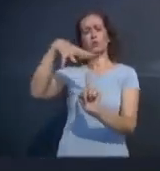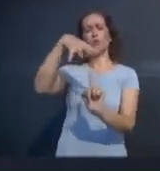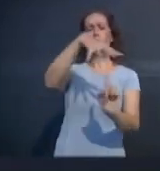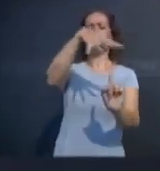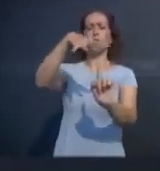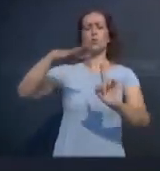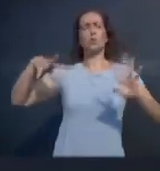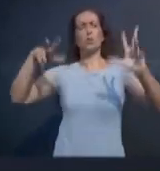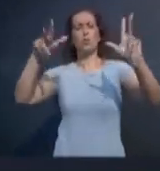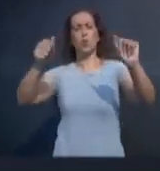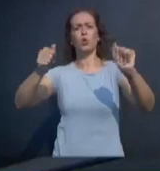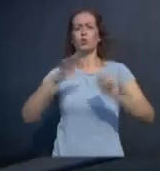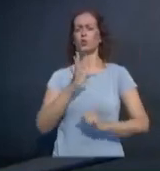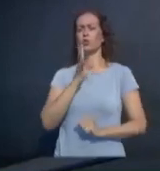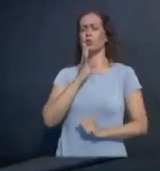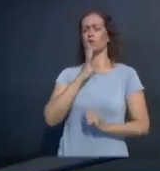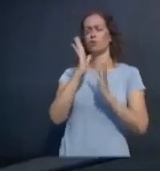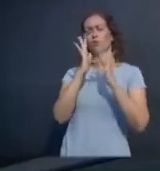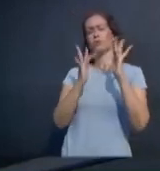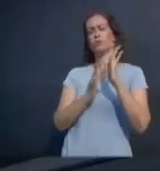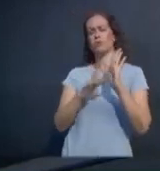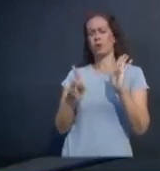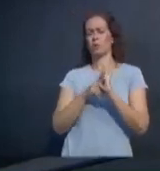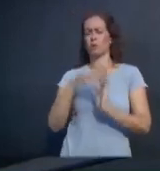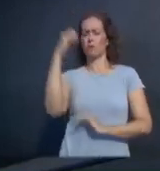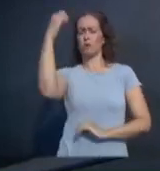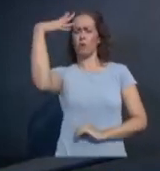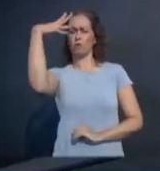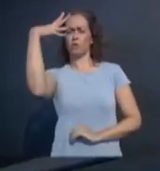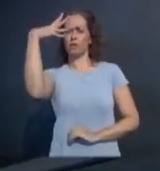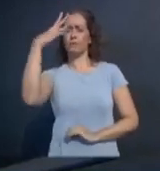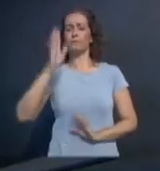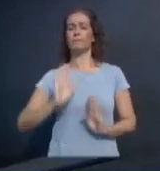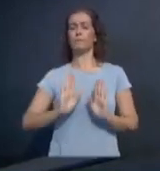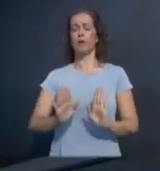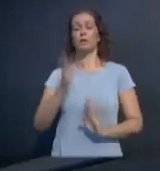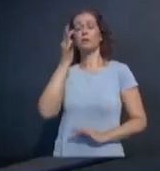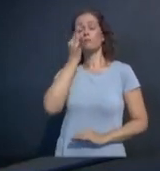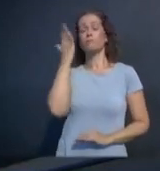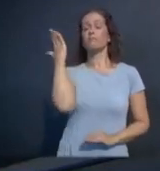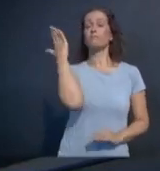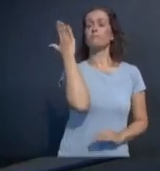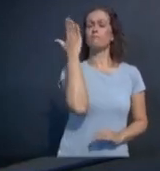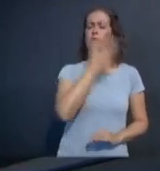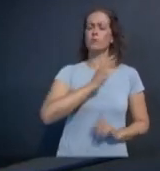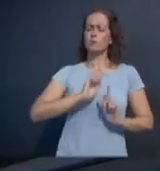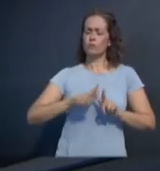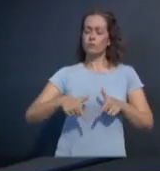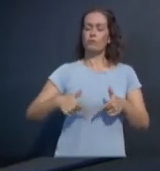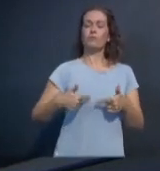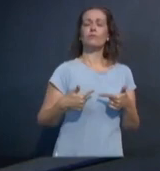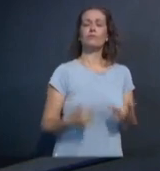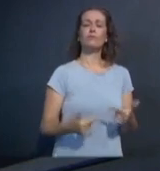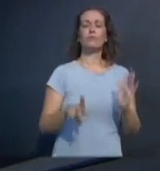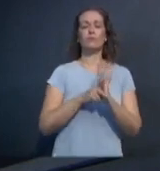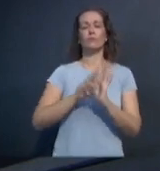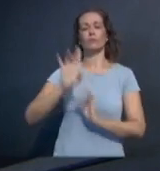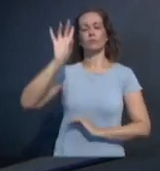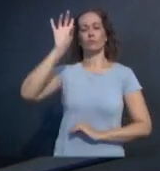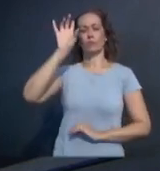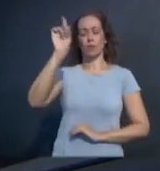intermédio dele. Ele não era luz, veio para que testificasse da luz.